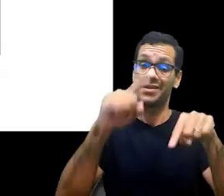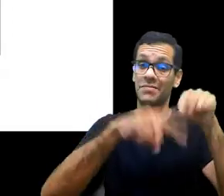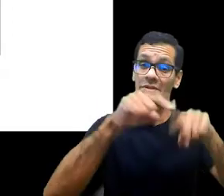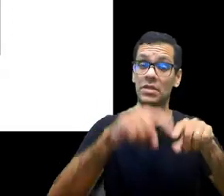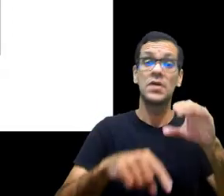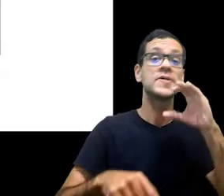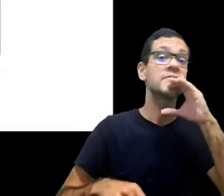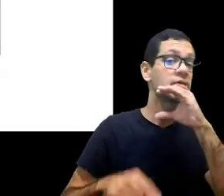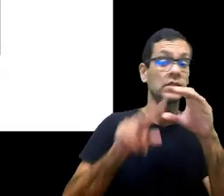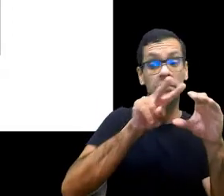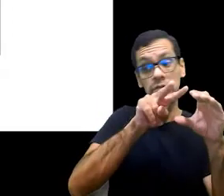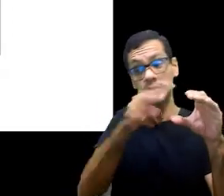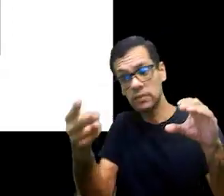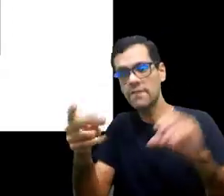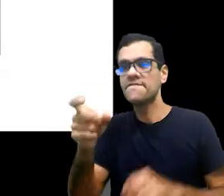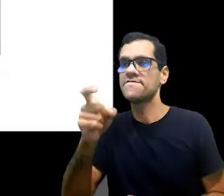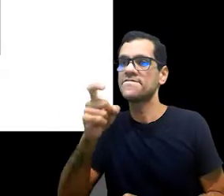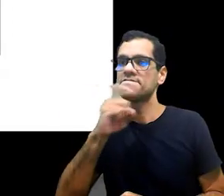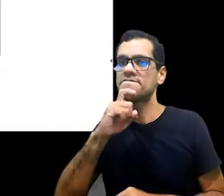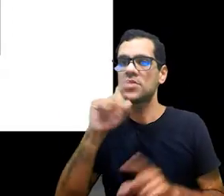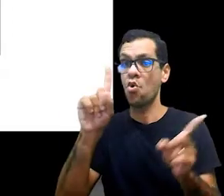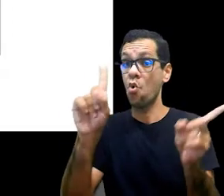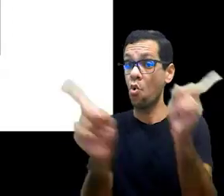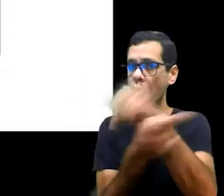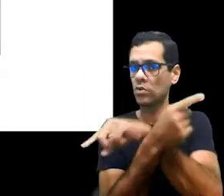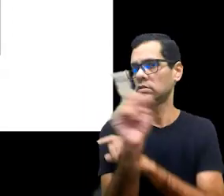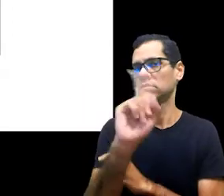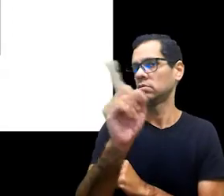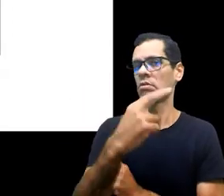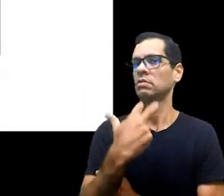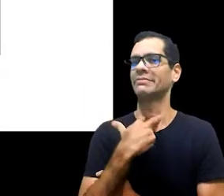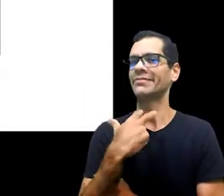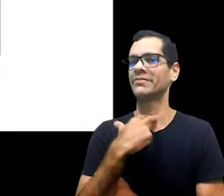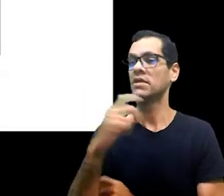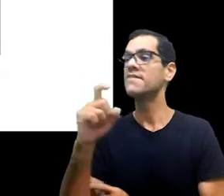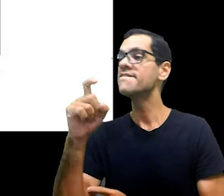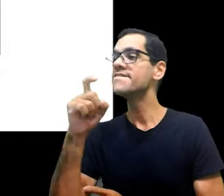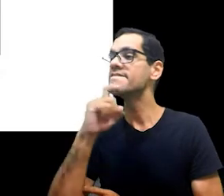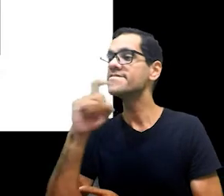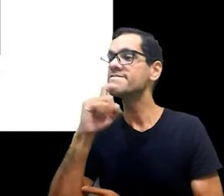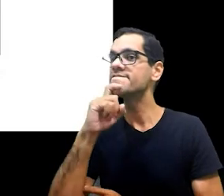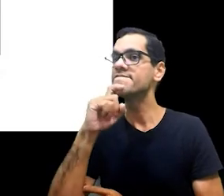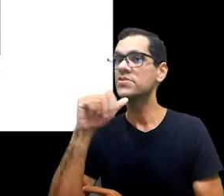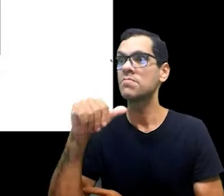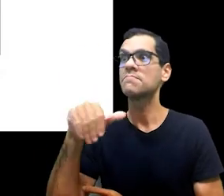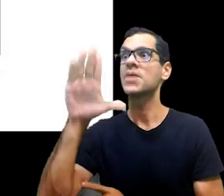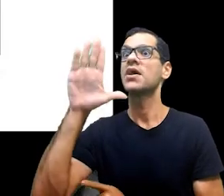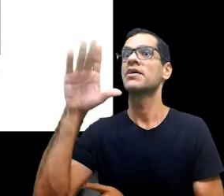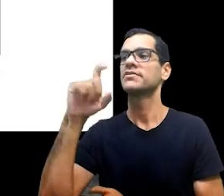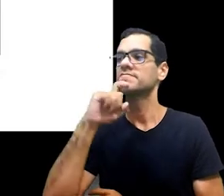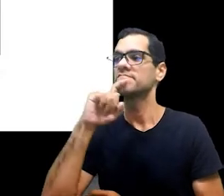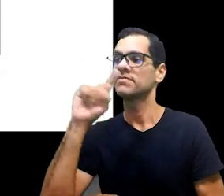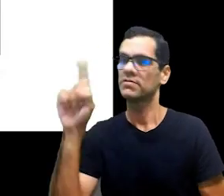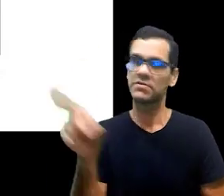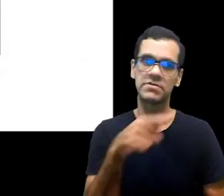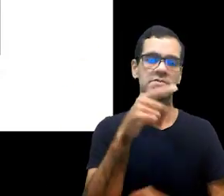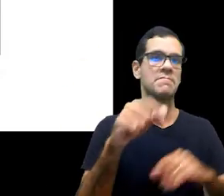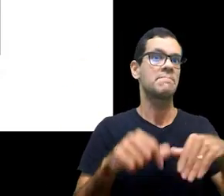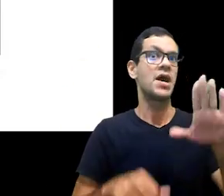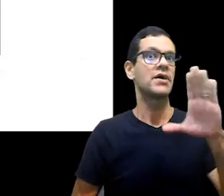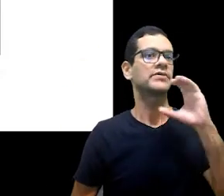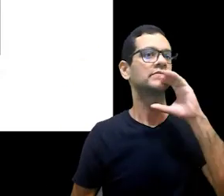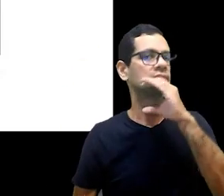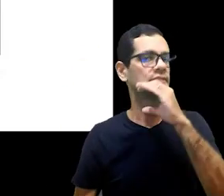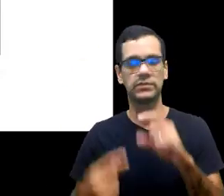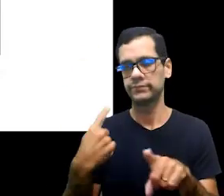cede calor para o corpo frio. Nós nunca vamos ver o contrário. Nós nunca vamos ver um corpo frio ficar mais frio e o corpo quente ficar